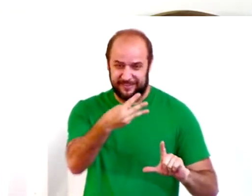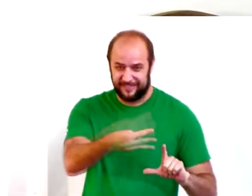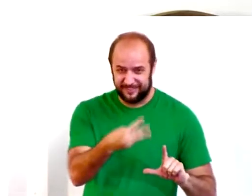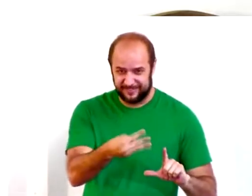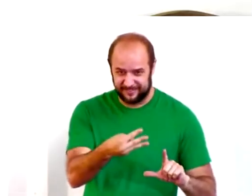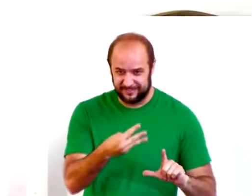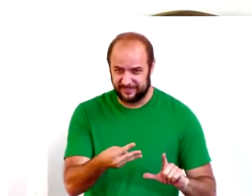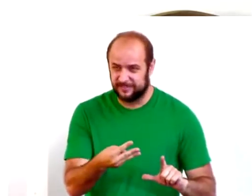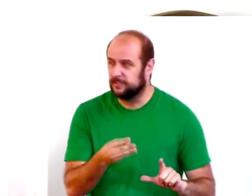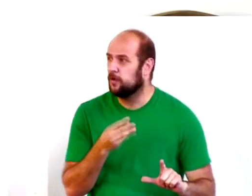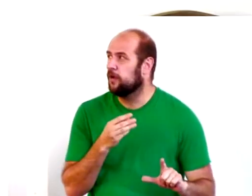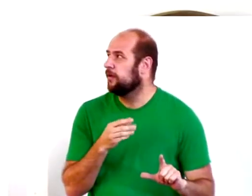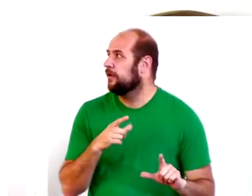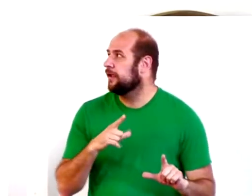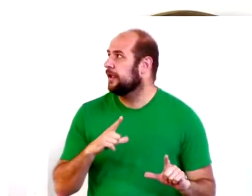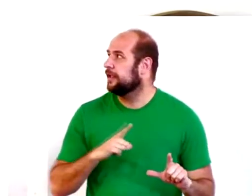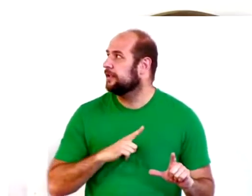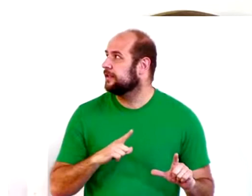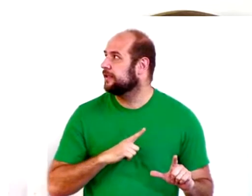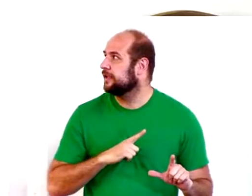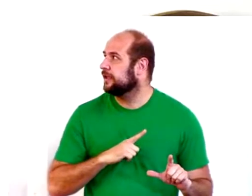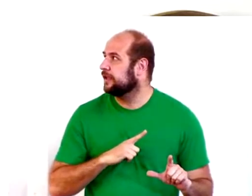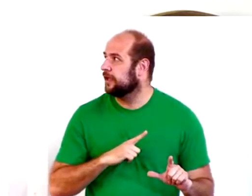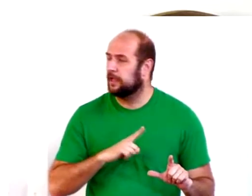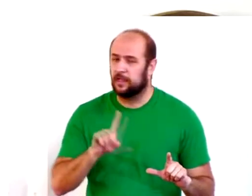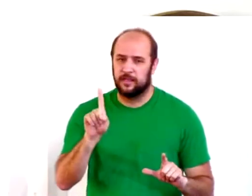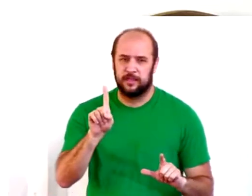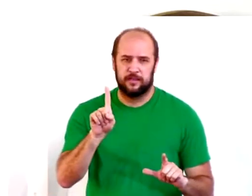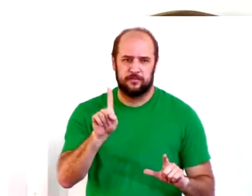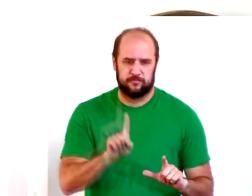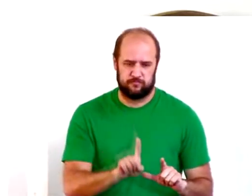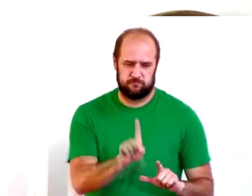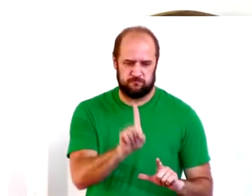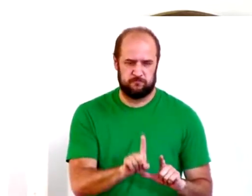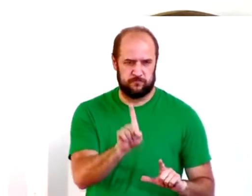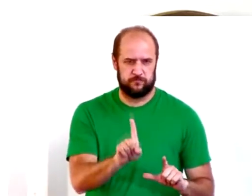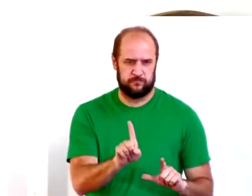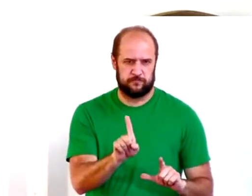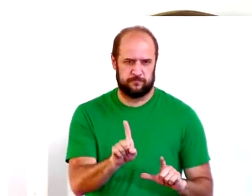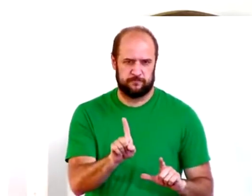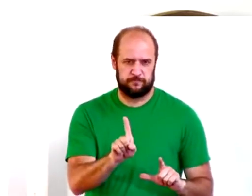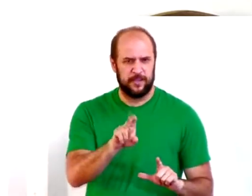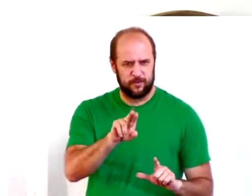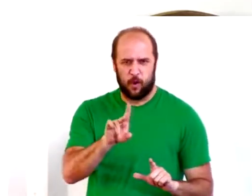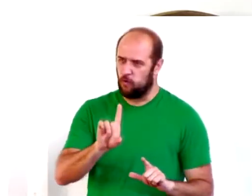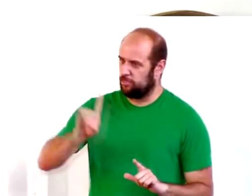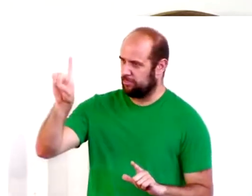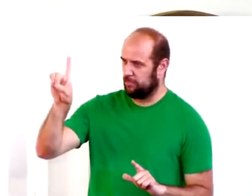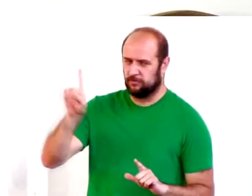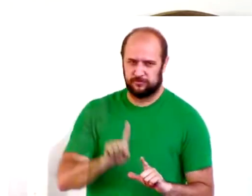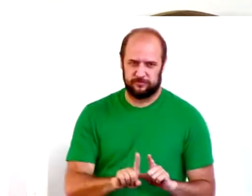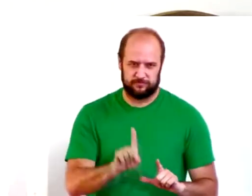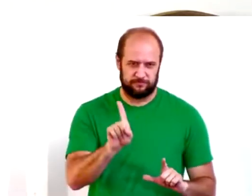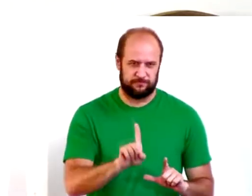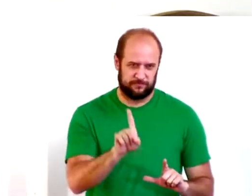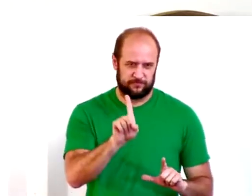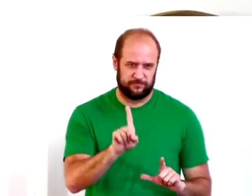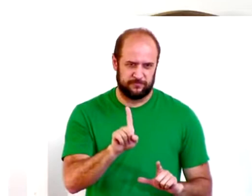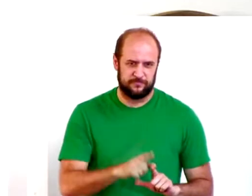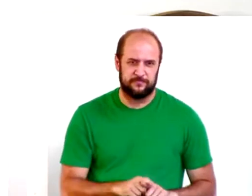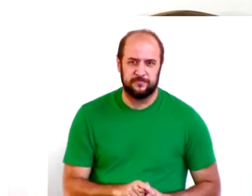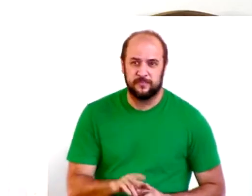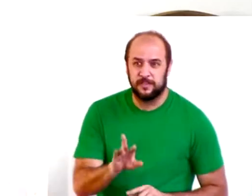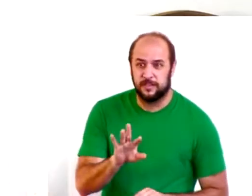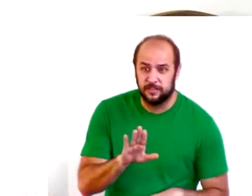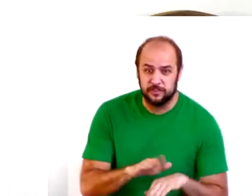colocassem aquele dedo, o dedo indicador para cima, Sabe, é quando a gente faz alguma coisa e quer